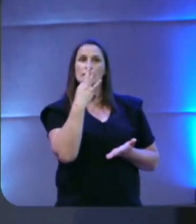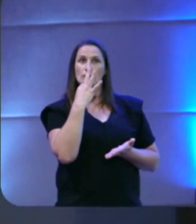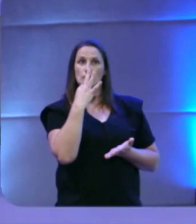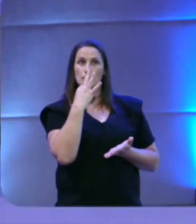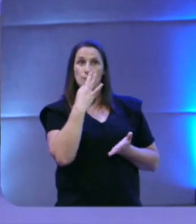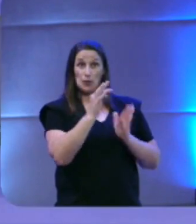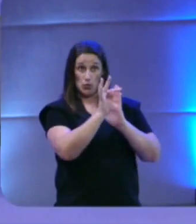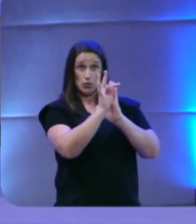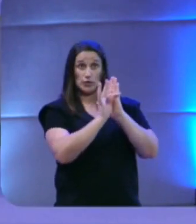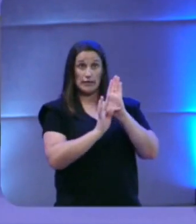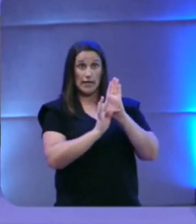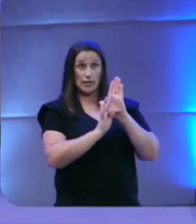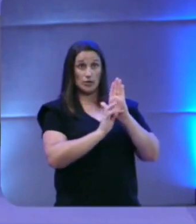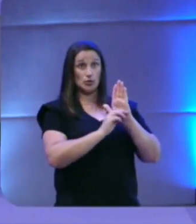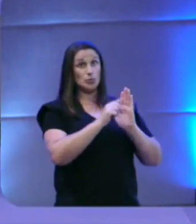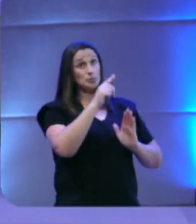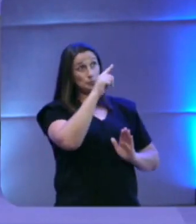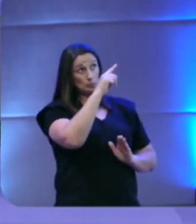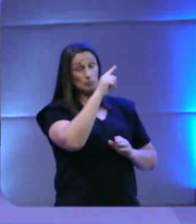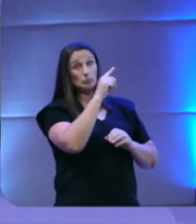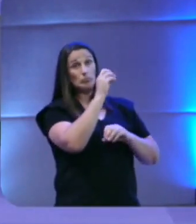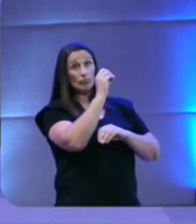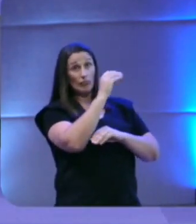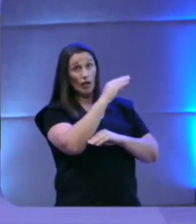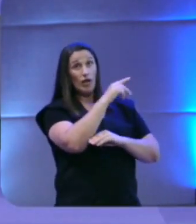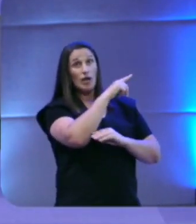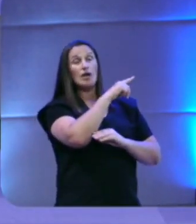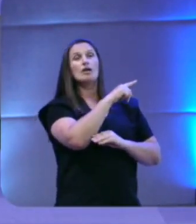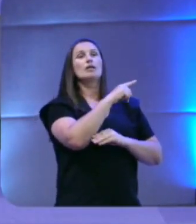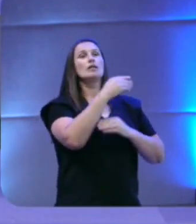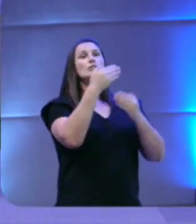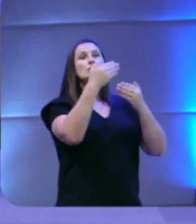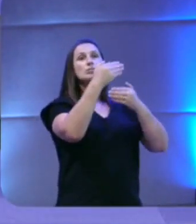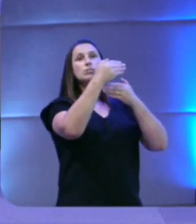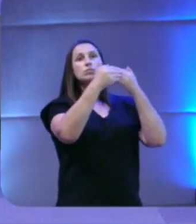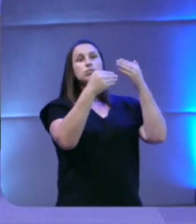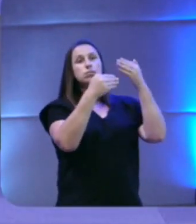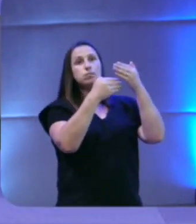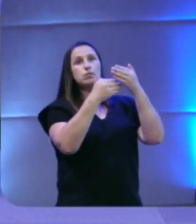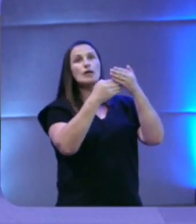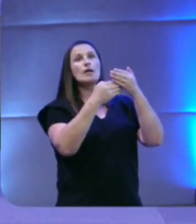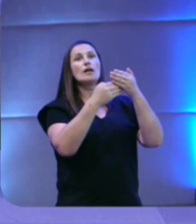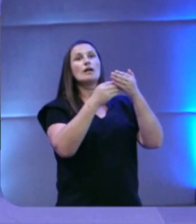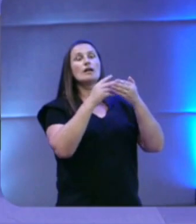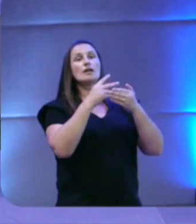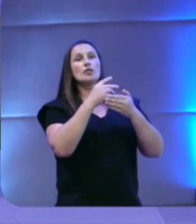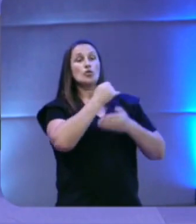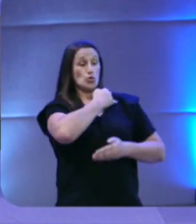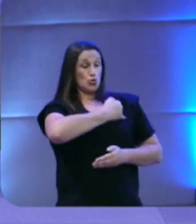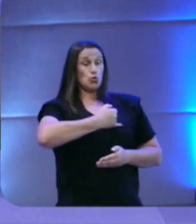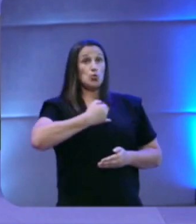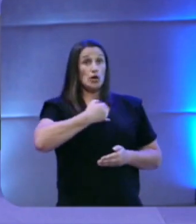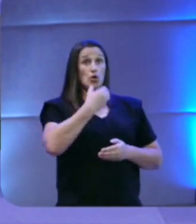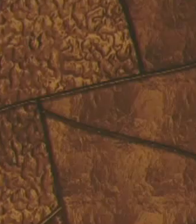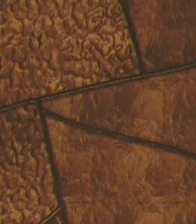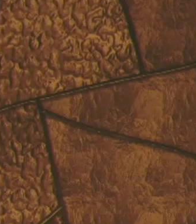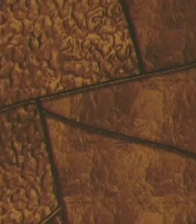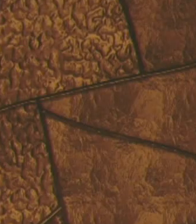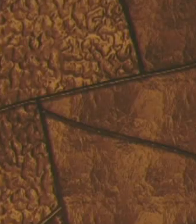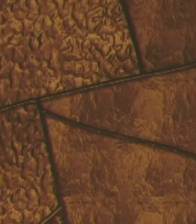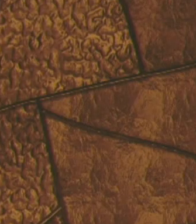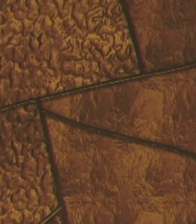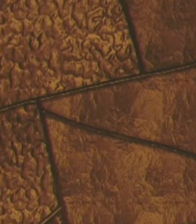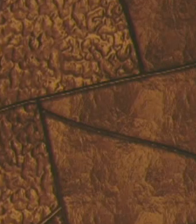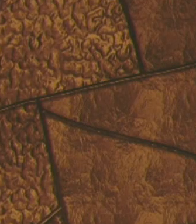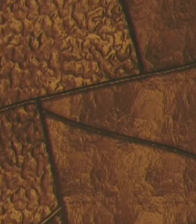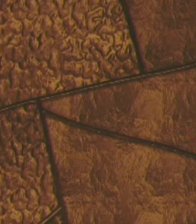no telão, João 8, 31 e 32, onde Jesus fala sobre isso. João 8, 31 e 32, Jesus diz